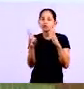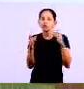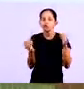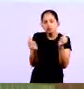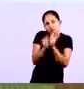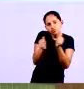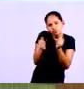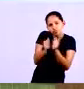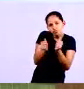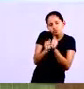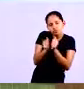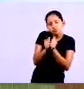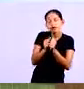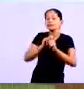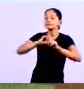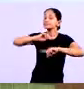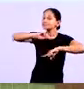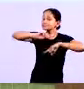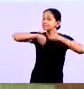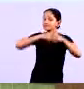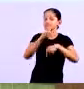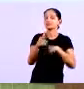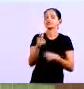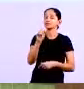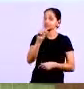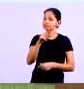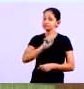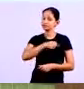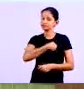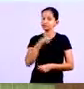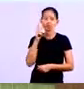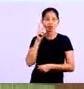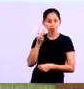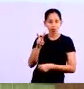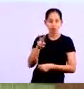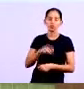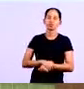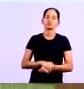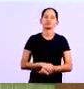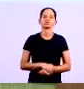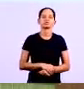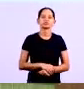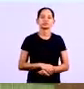propósito de negócio nenhum, e a Receita Federal está de olho nisso, ok? Continuando os slides.